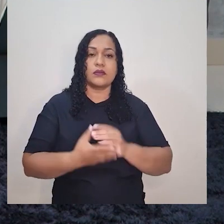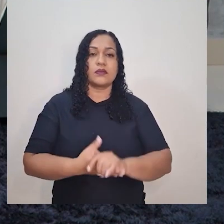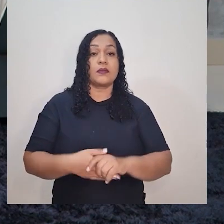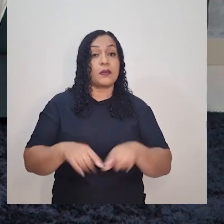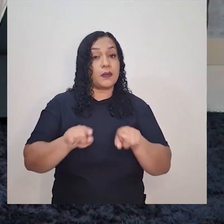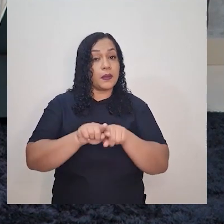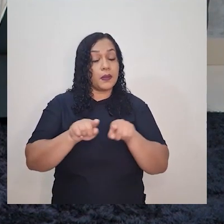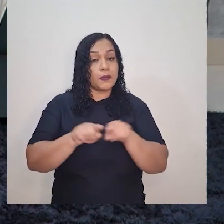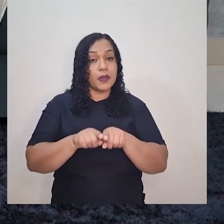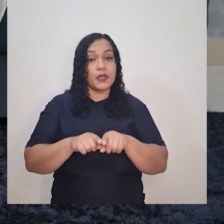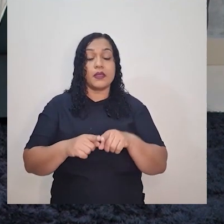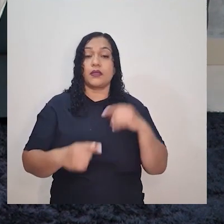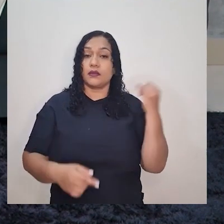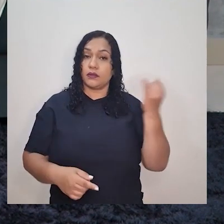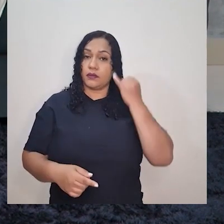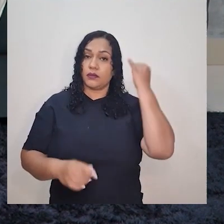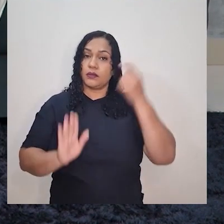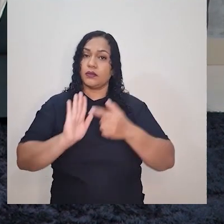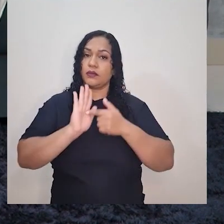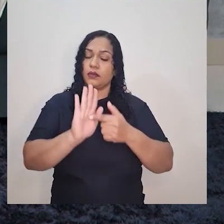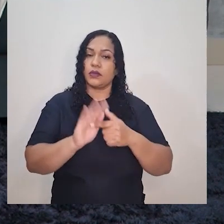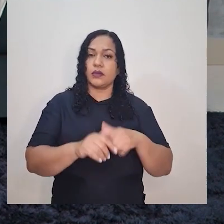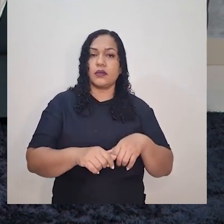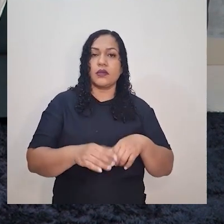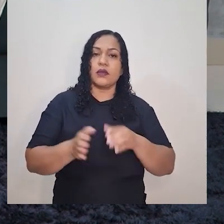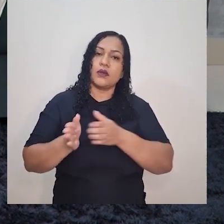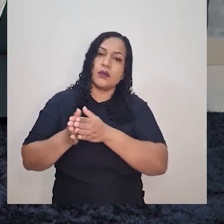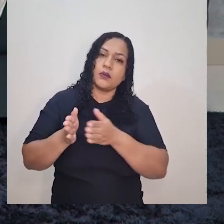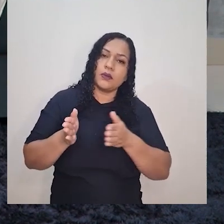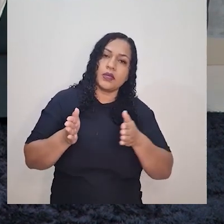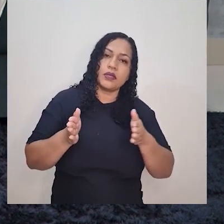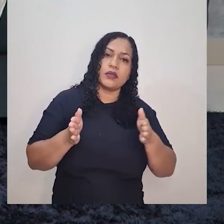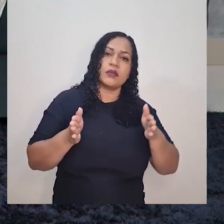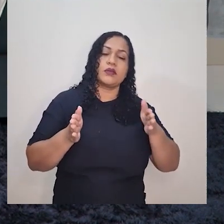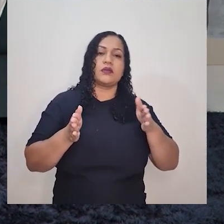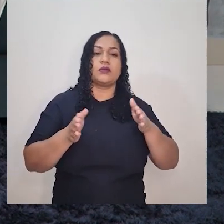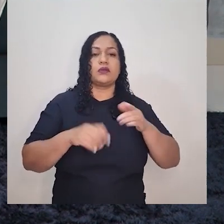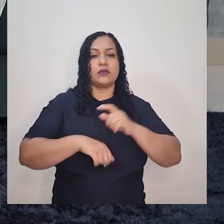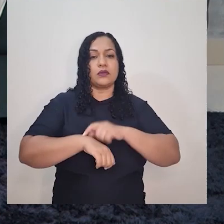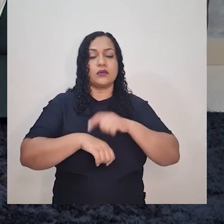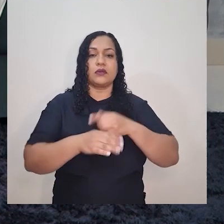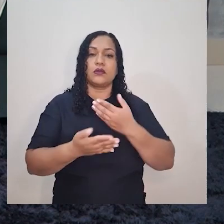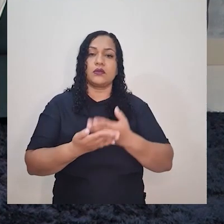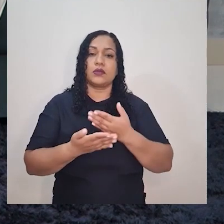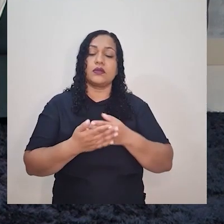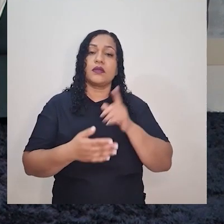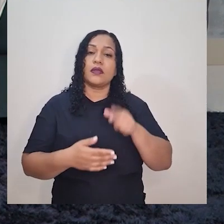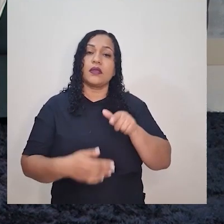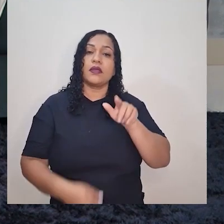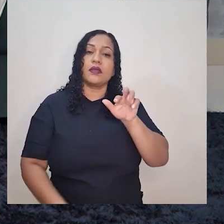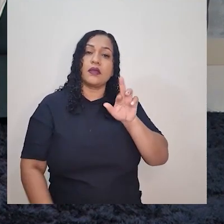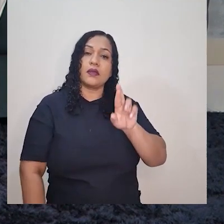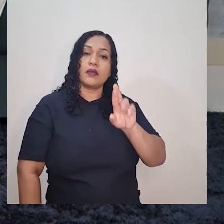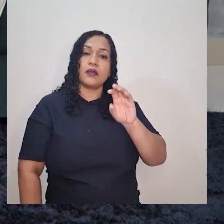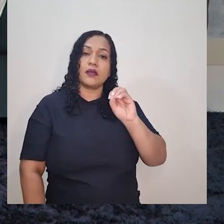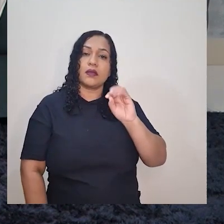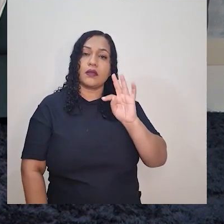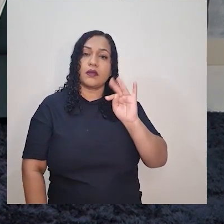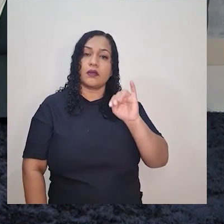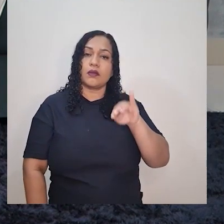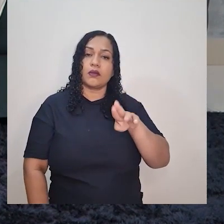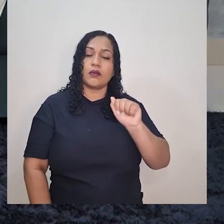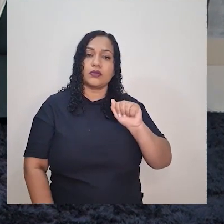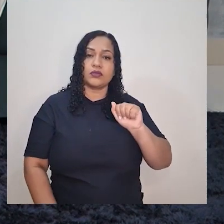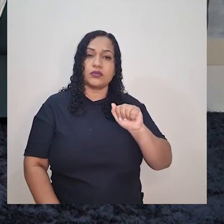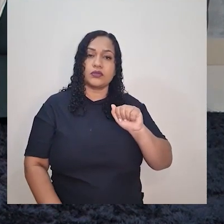professora Cláudia, que é importante enfatizar em relação ao tempo escolar é a rotina escolar. Então, as escolas, né, elas precisam definir e